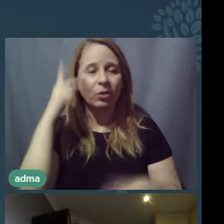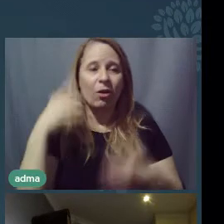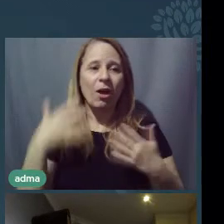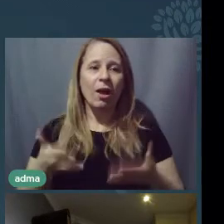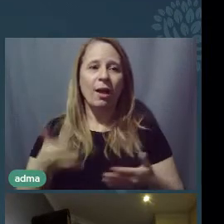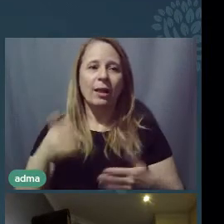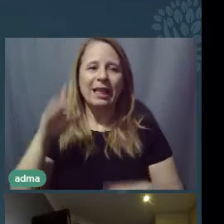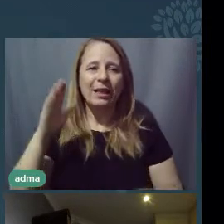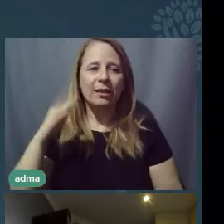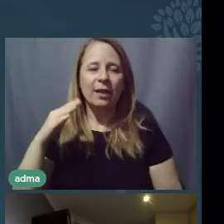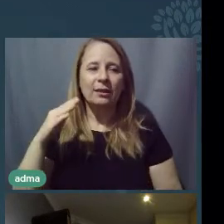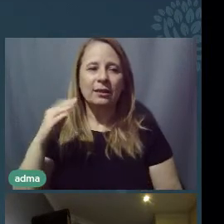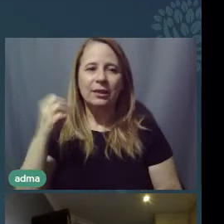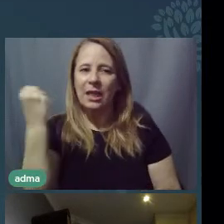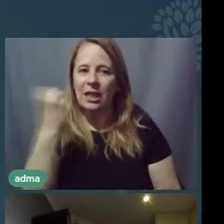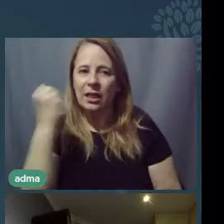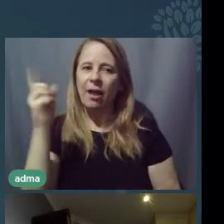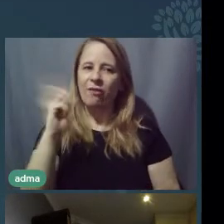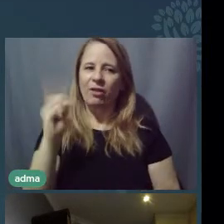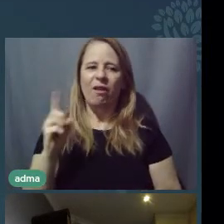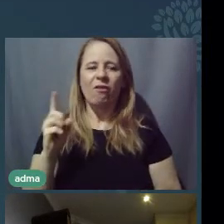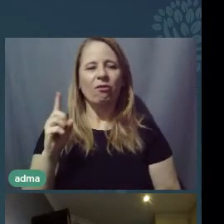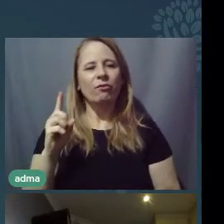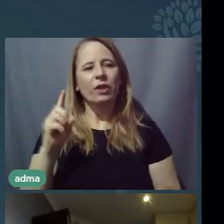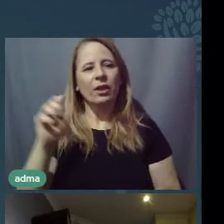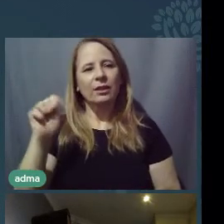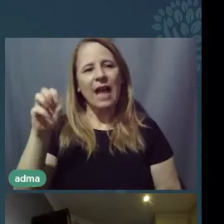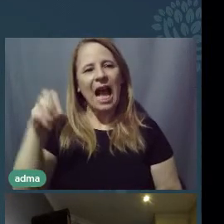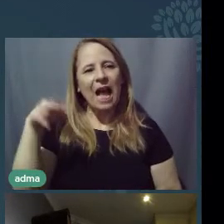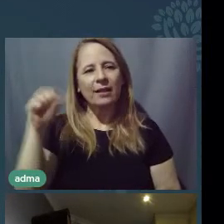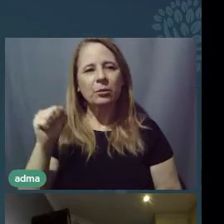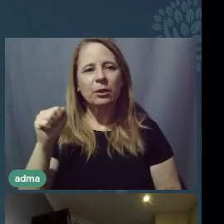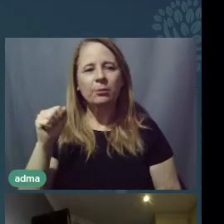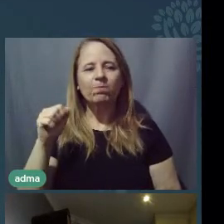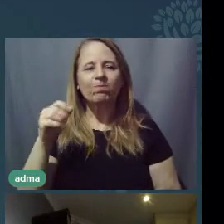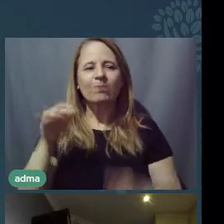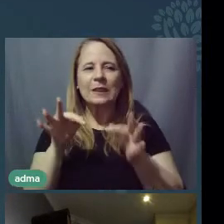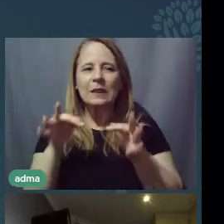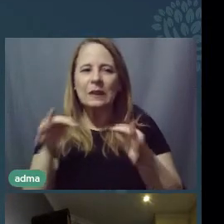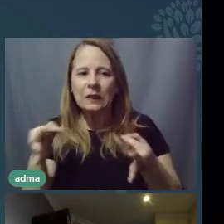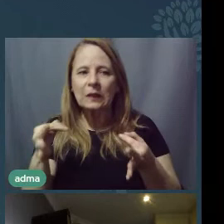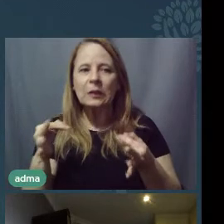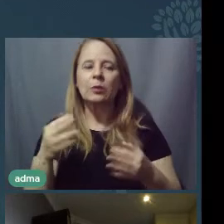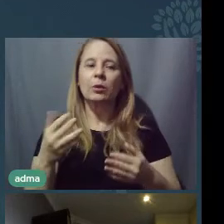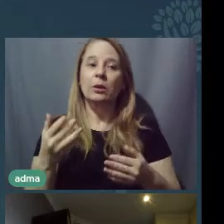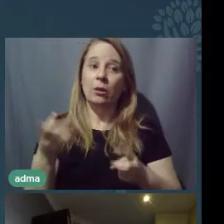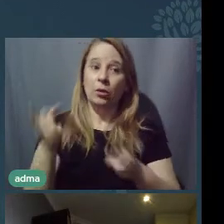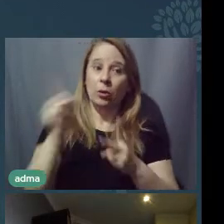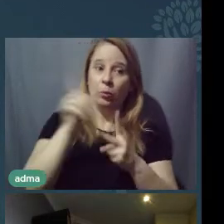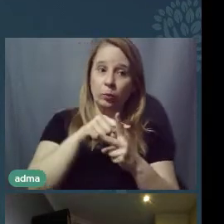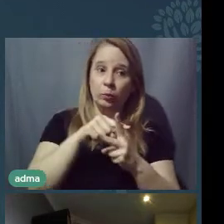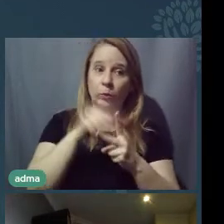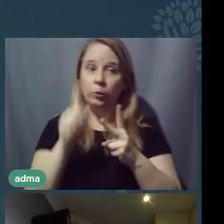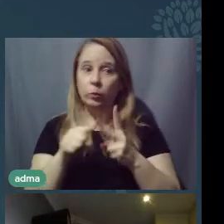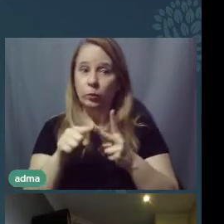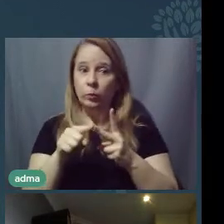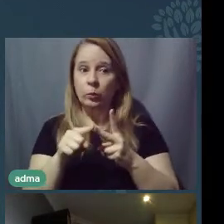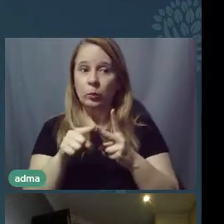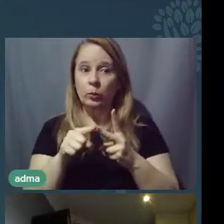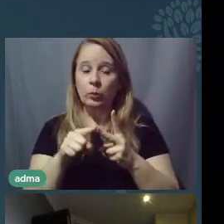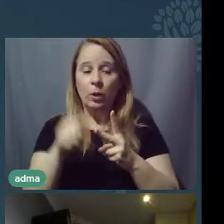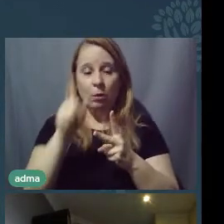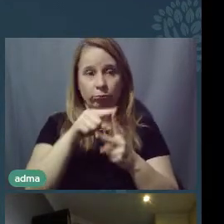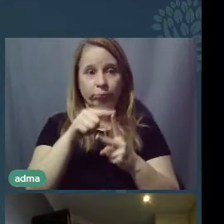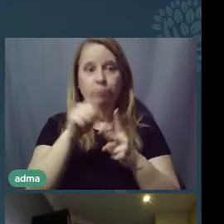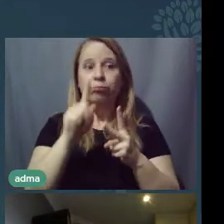leve e moderada, muitas vezes não entendem que existe duas fases aí distintas e que ambas precisam